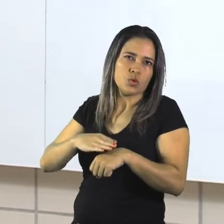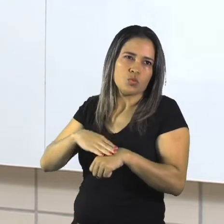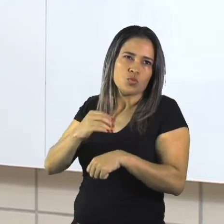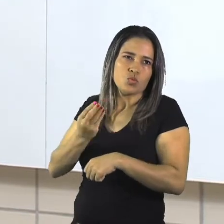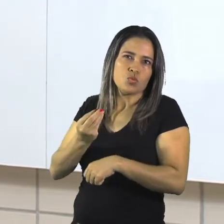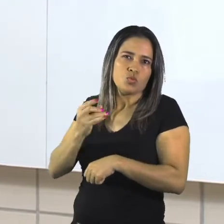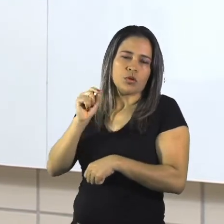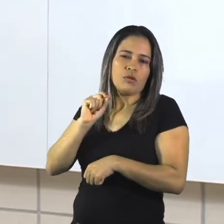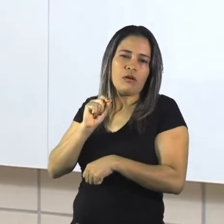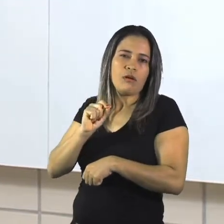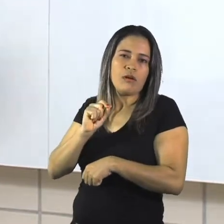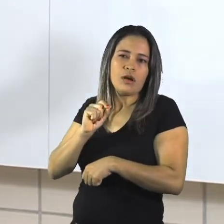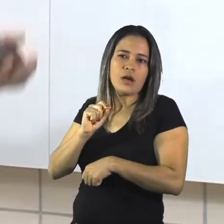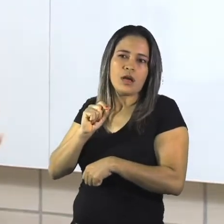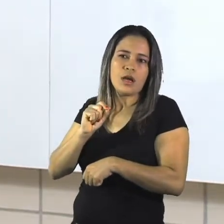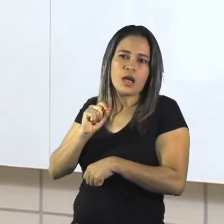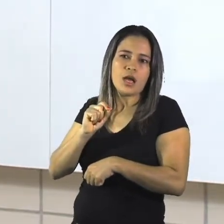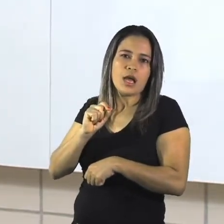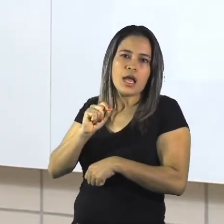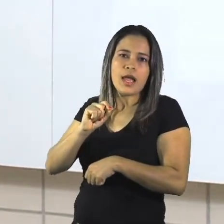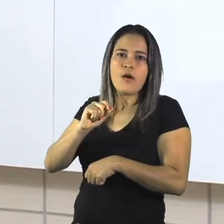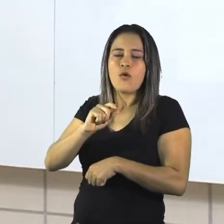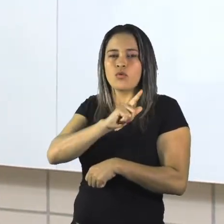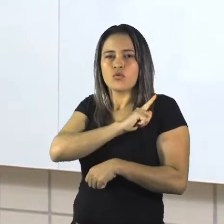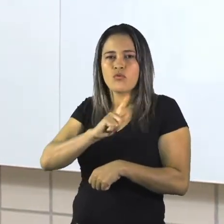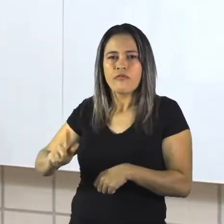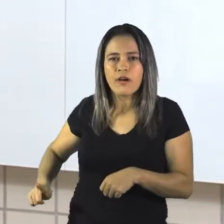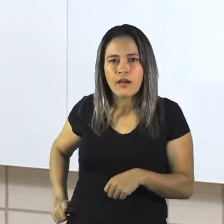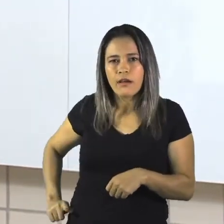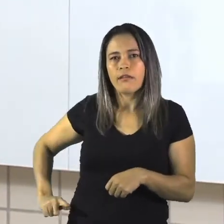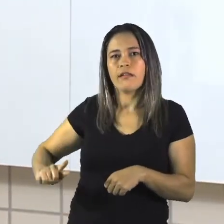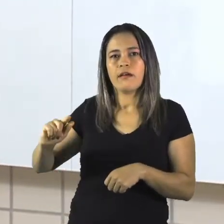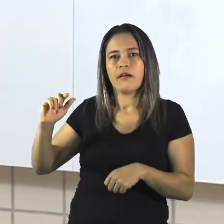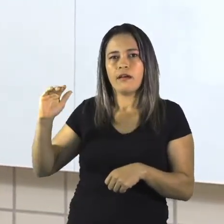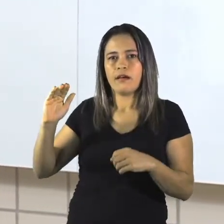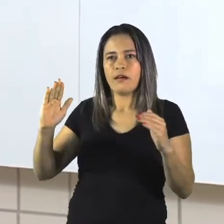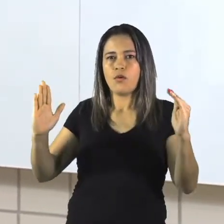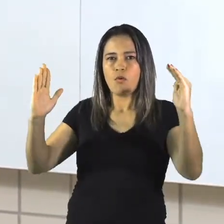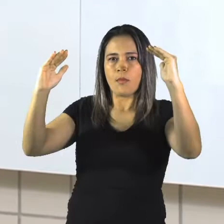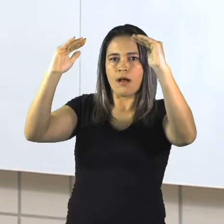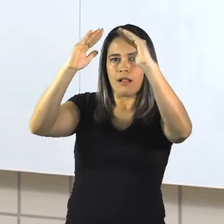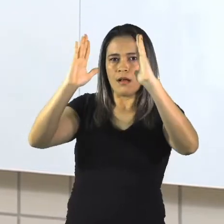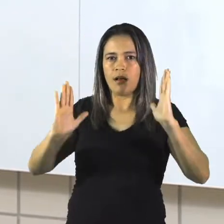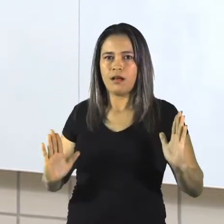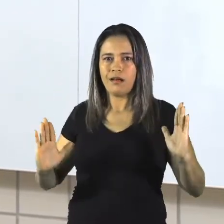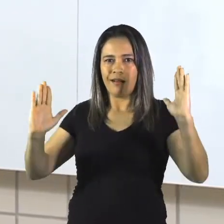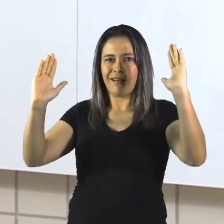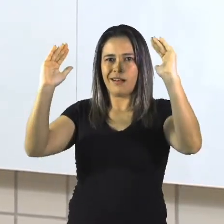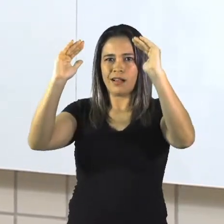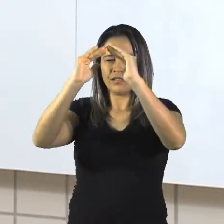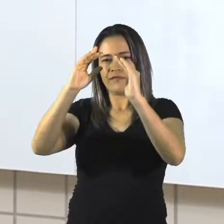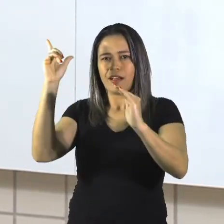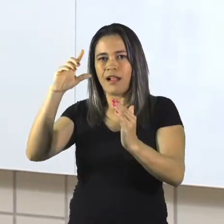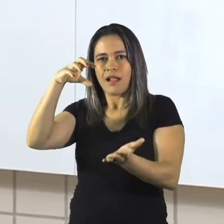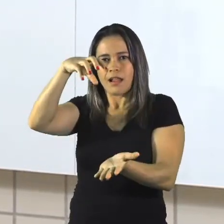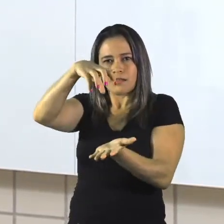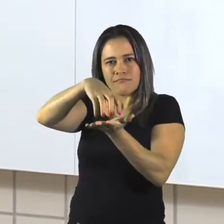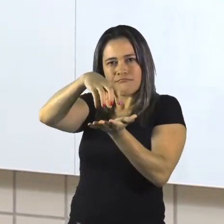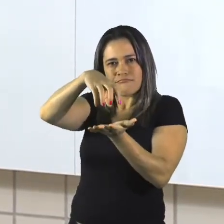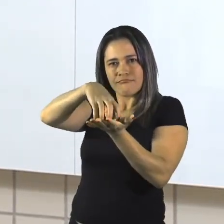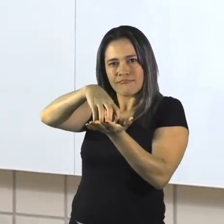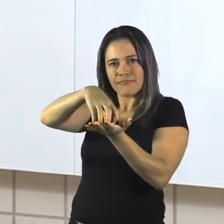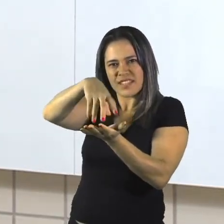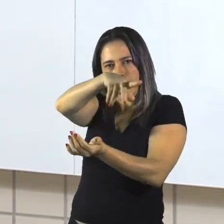referência é o Palácio do Governo, né? O Palácio do Governo do Estado, que fica bem no centro da Praça dos